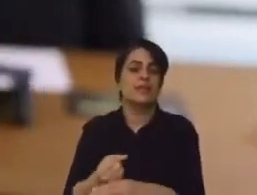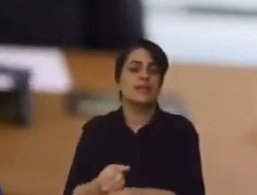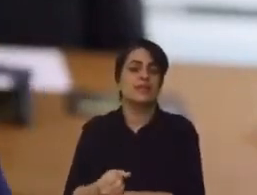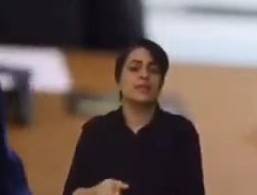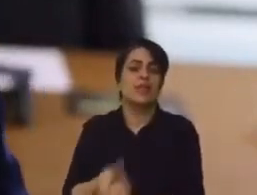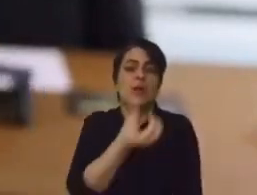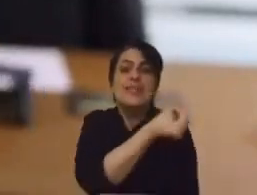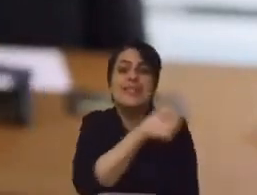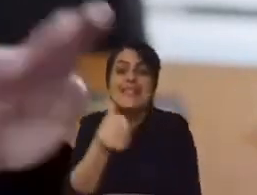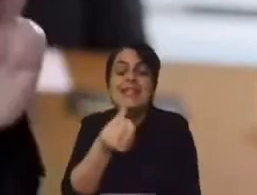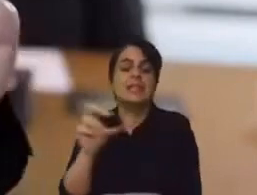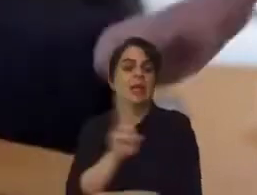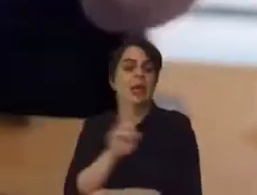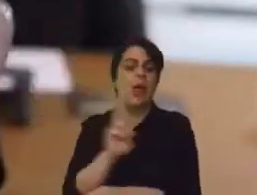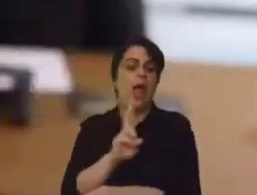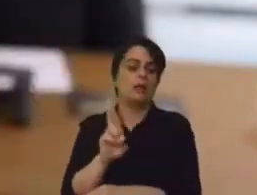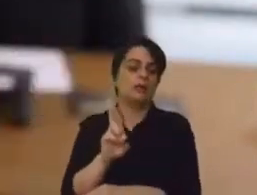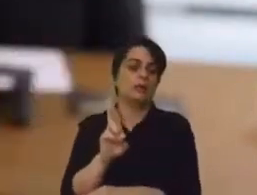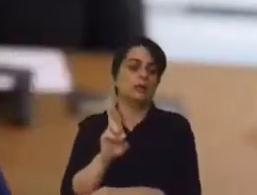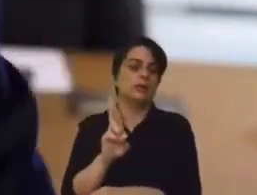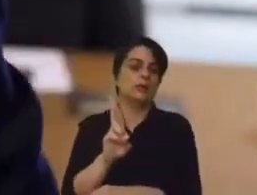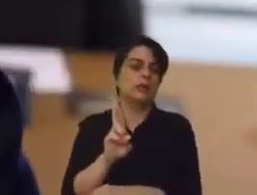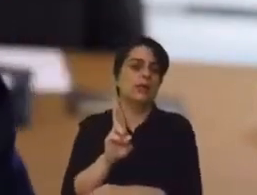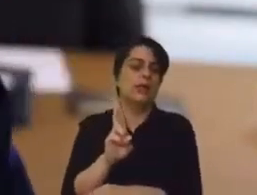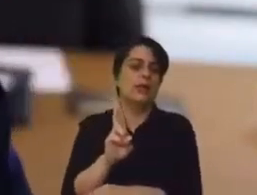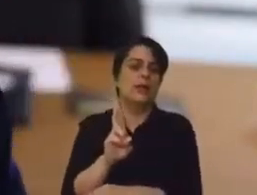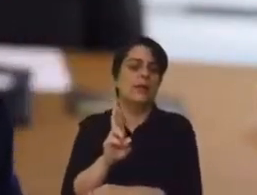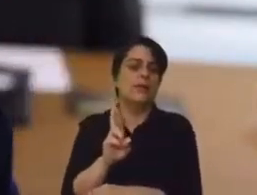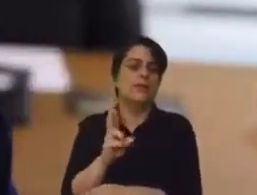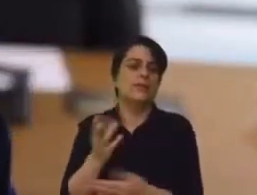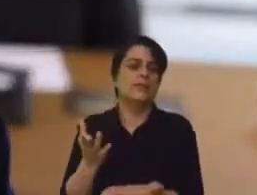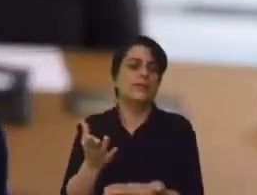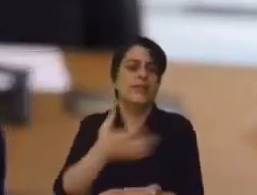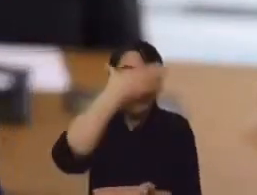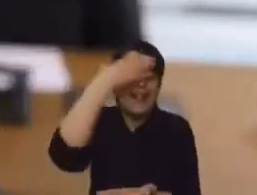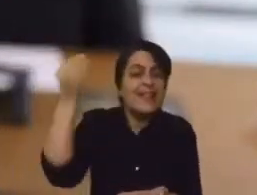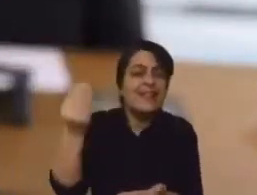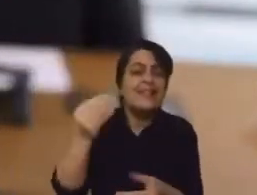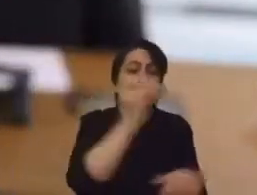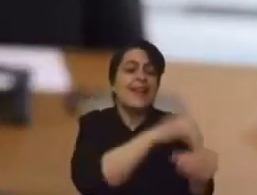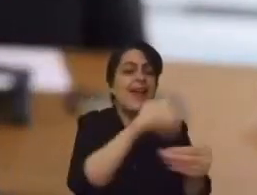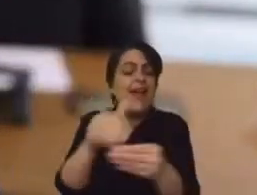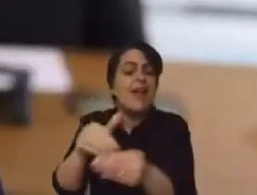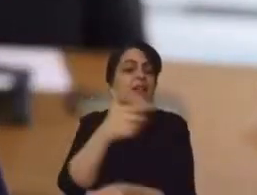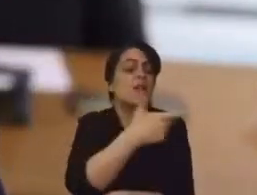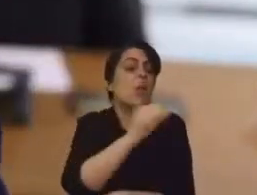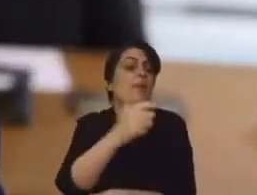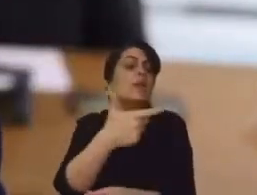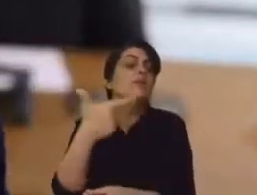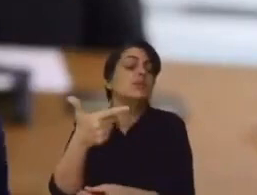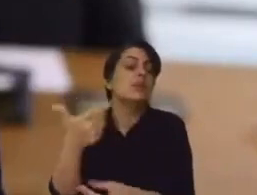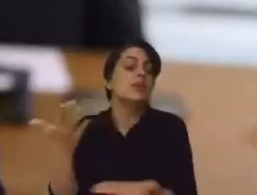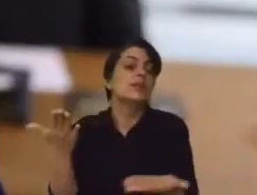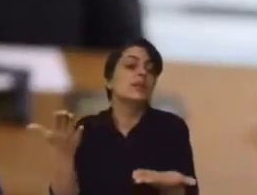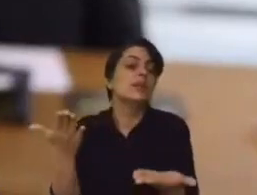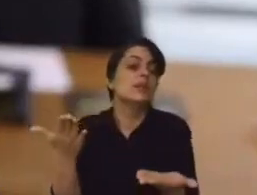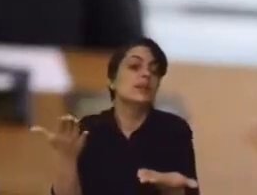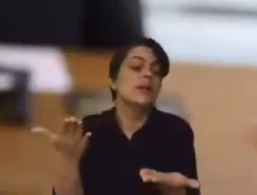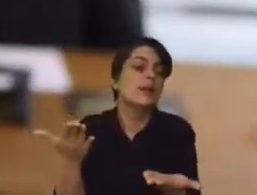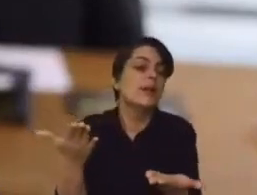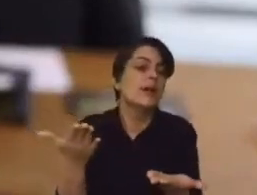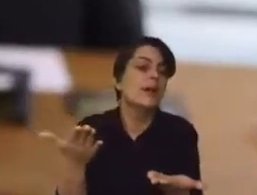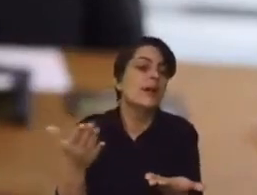R$600. Vamos esquecer as eleições de 2022. O povo precisa comer. O povo precisa comer, o povo precisa